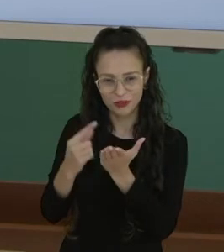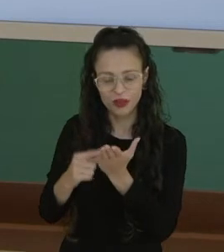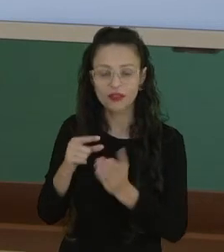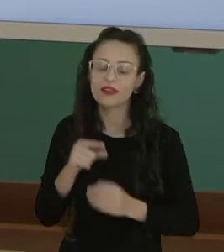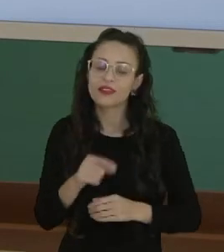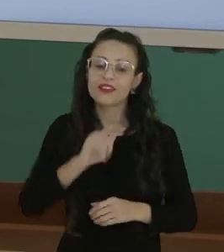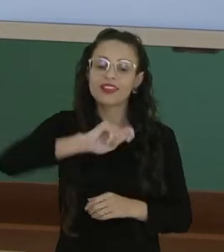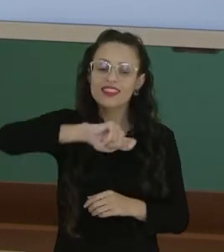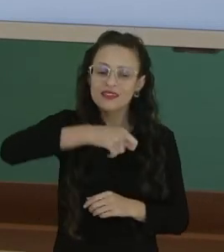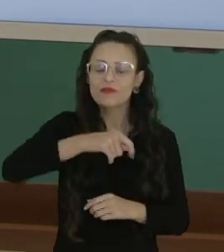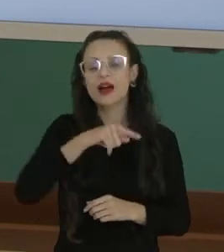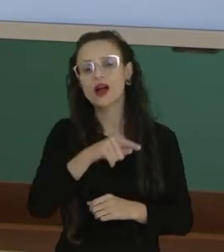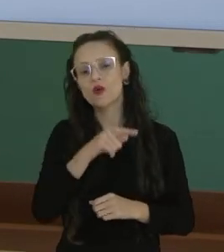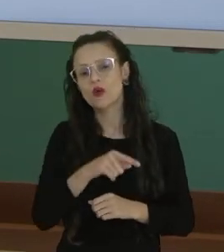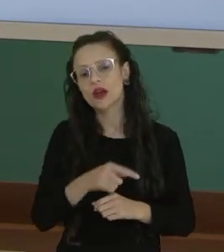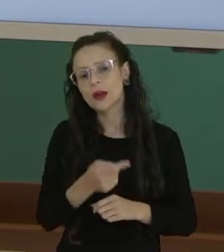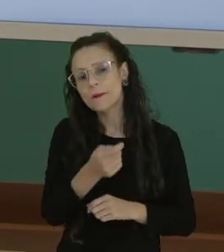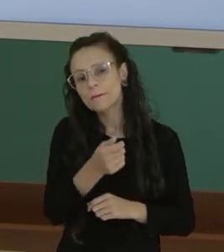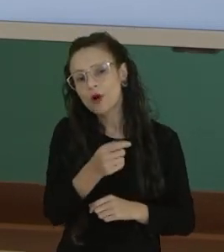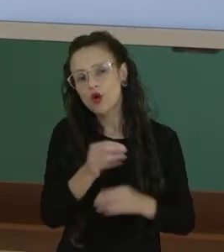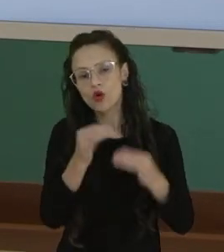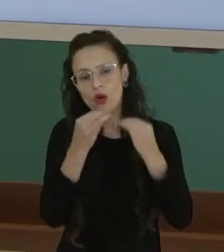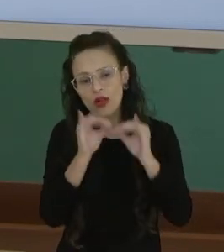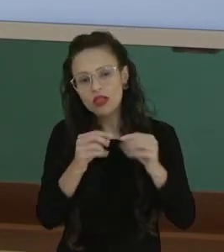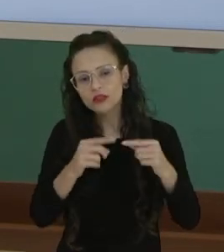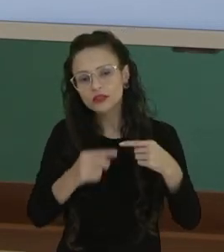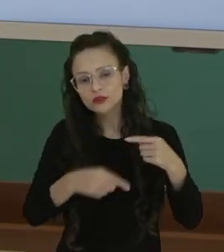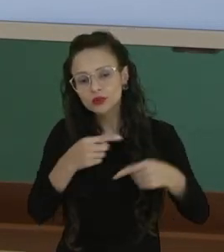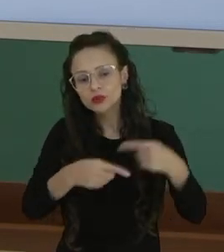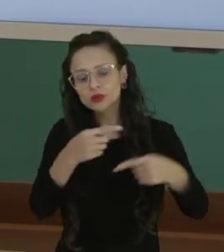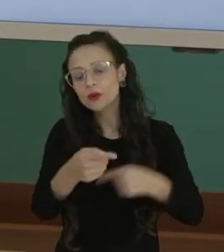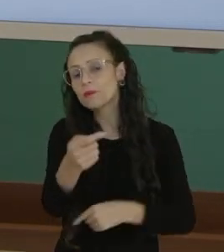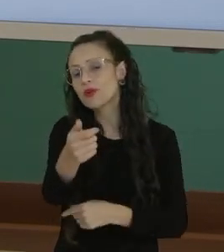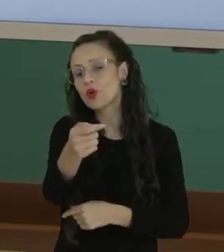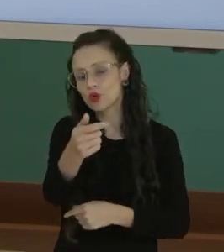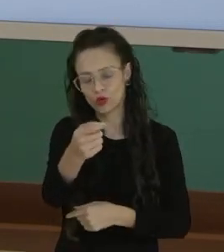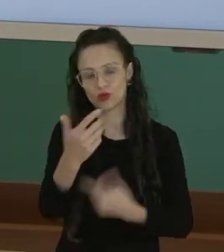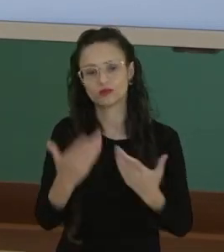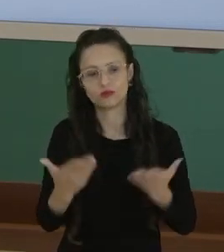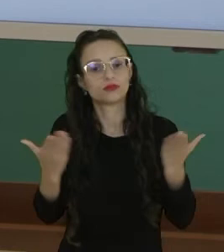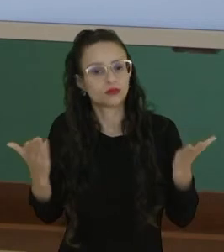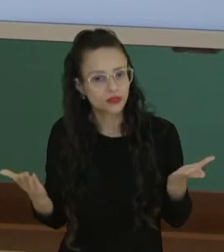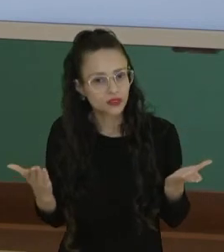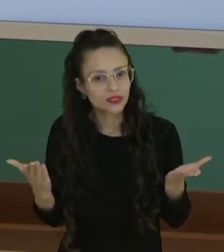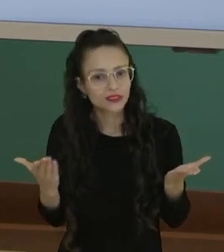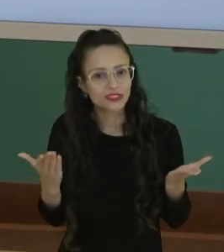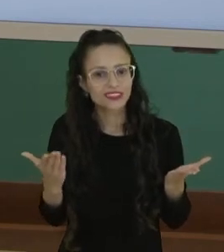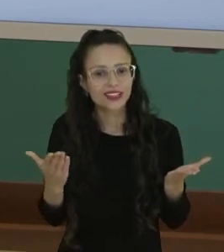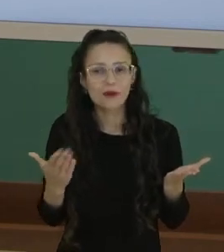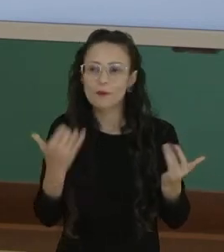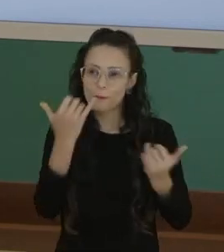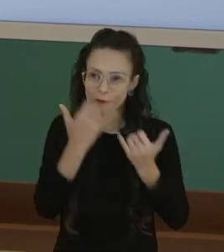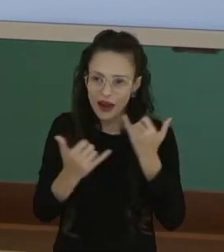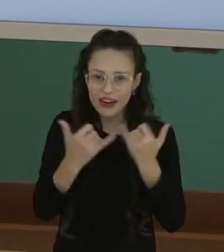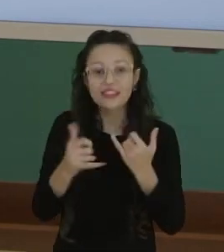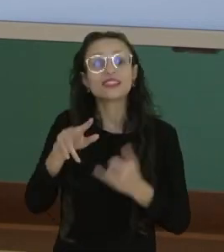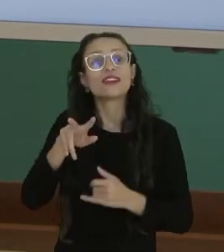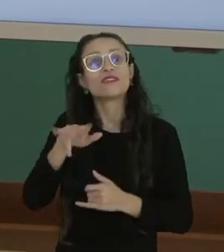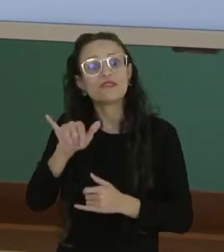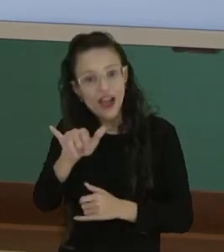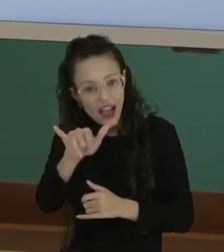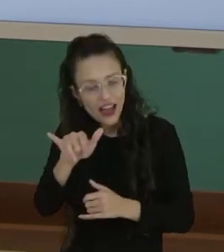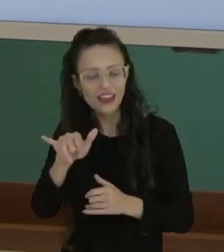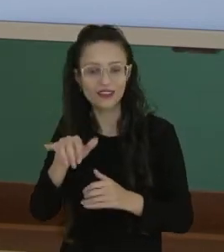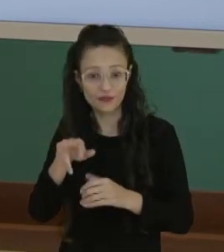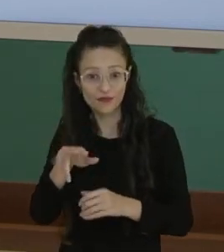elas fornecem uma quantidade de corrente elétrica, uma quantidade de carga às vezes muito pequena. Então, dar aquela ideia de que irá carregar,